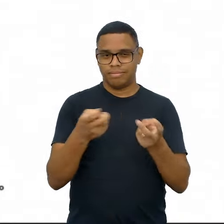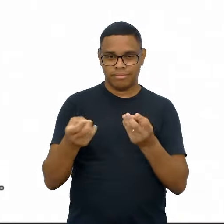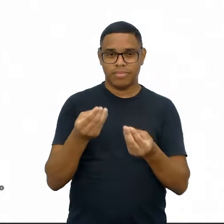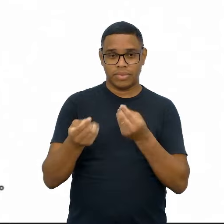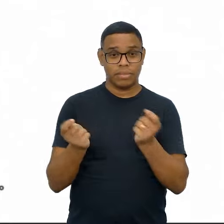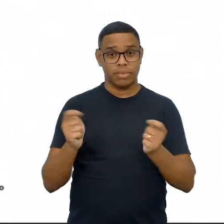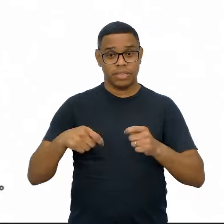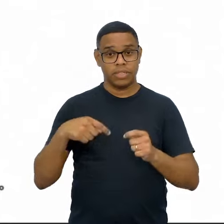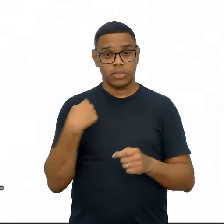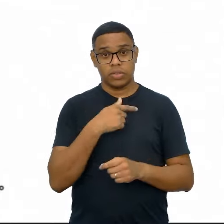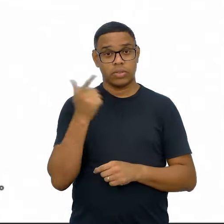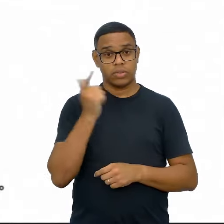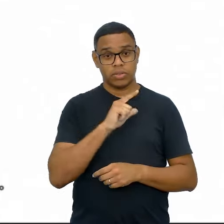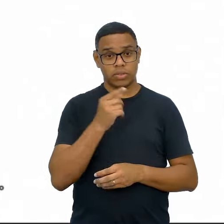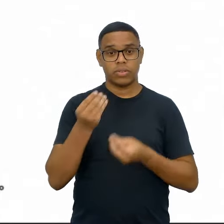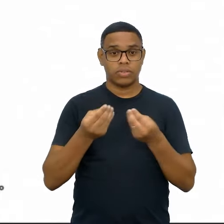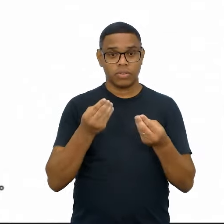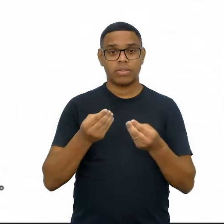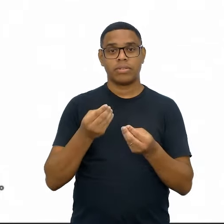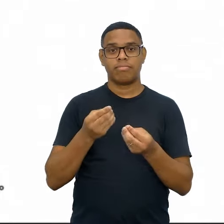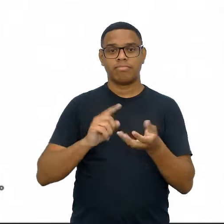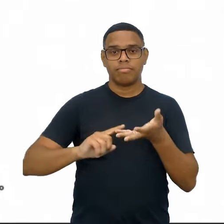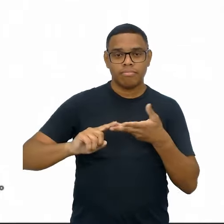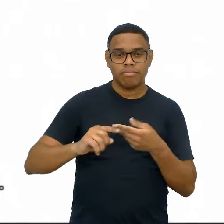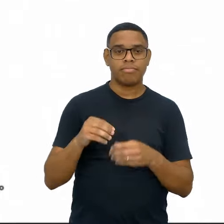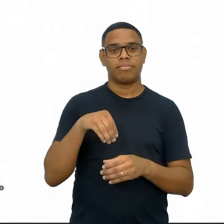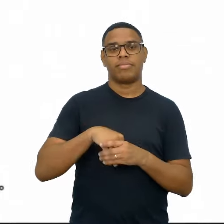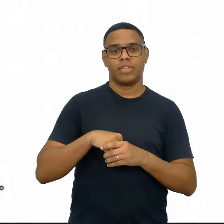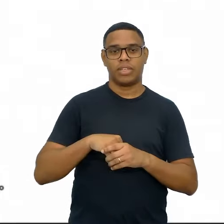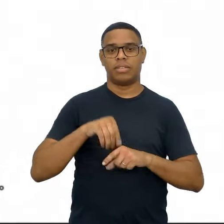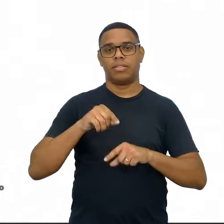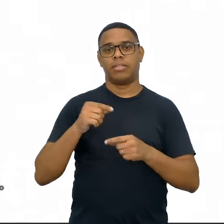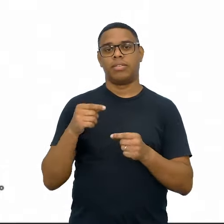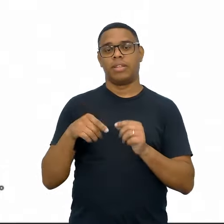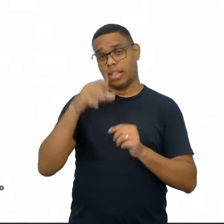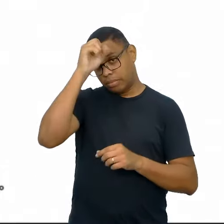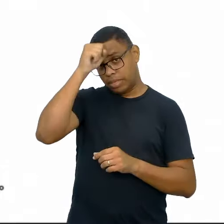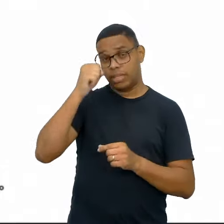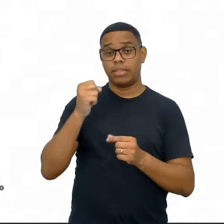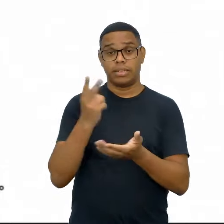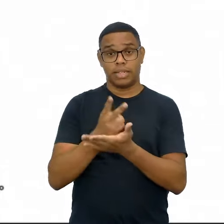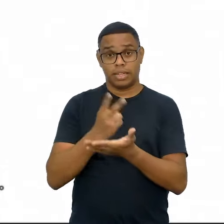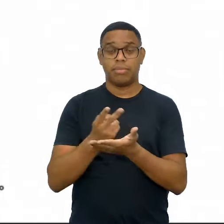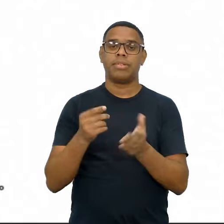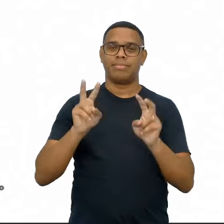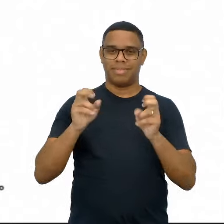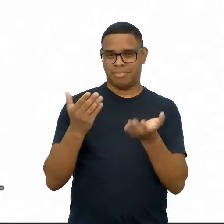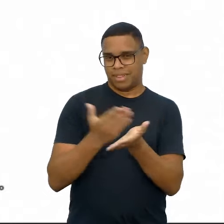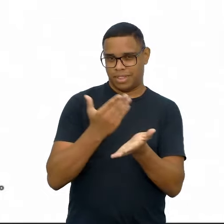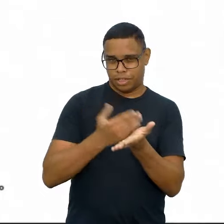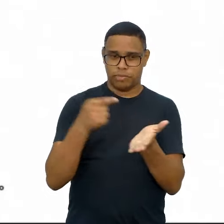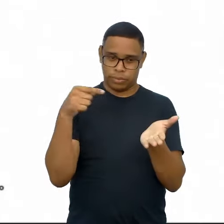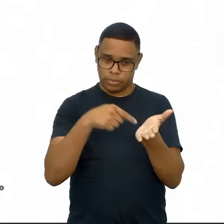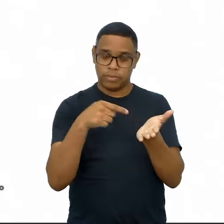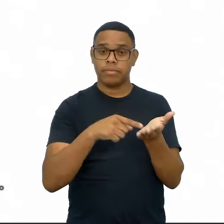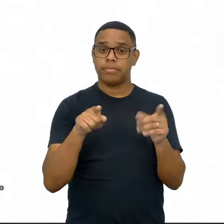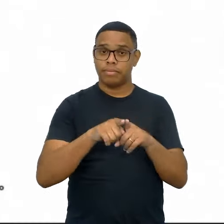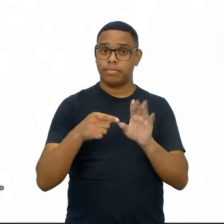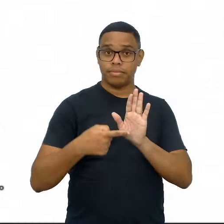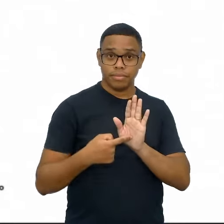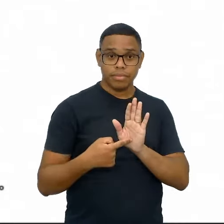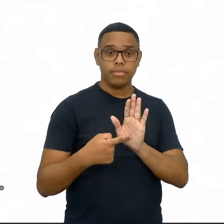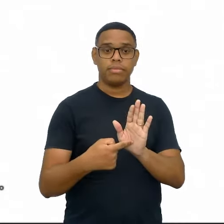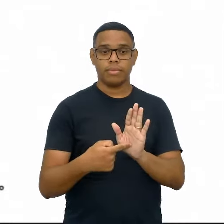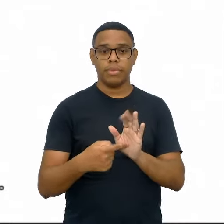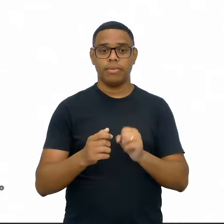habilidade, onde que a gente consegue fazer essa materialização dentro do material do Aprender Sempre. E depois nós vamos